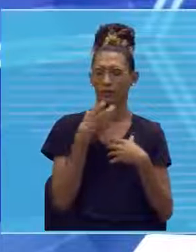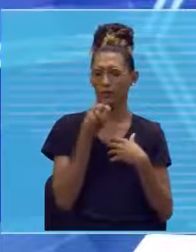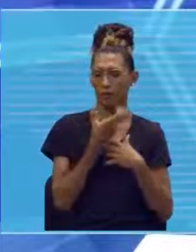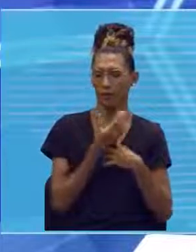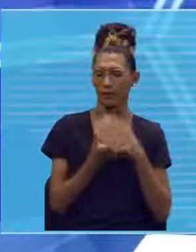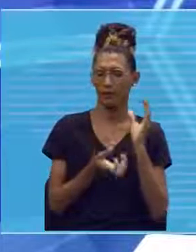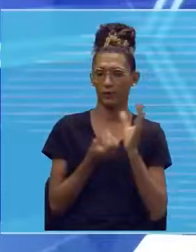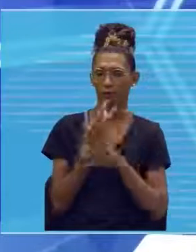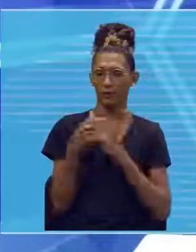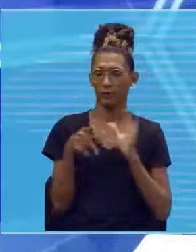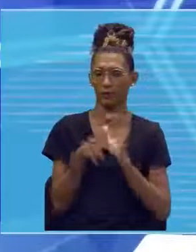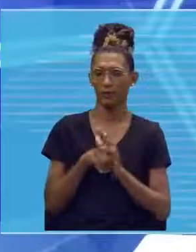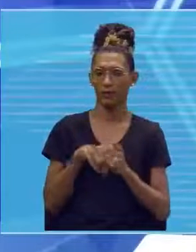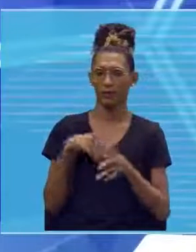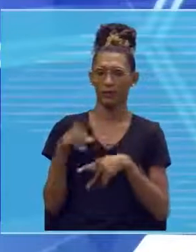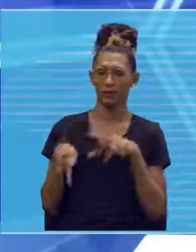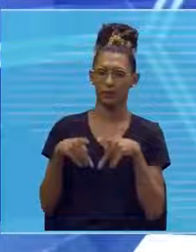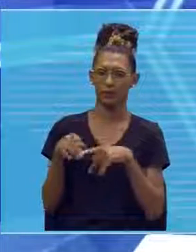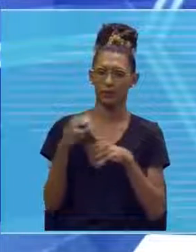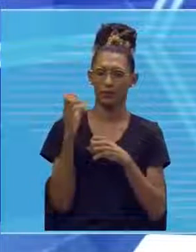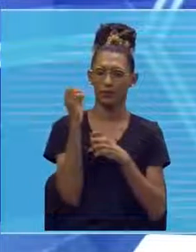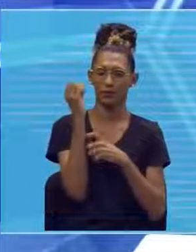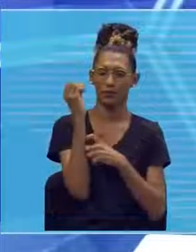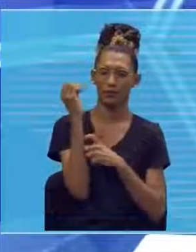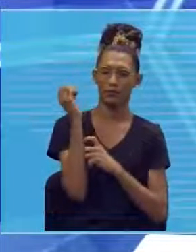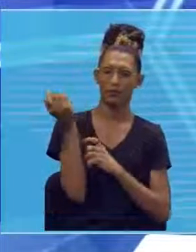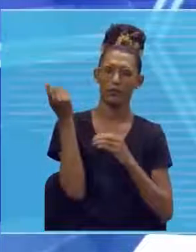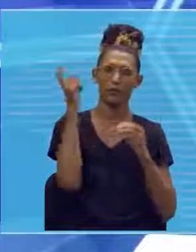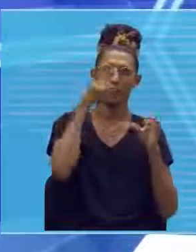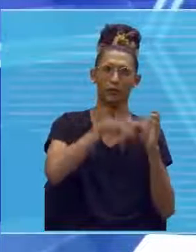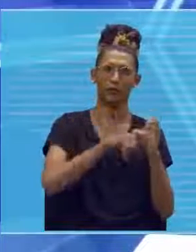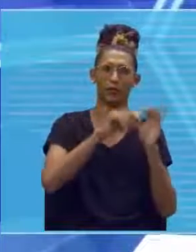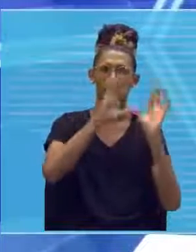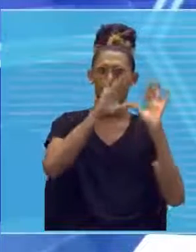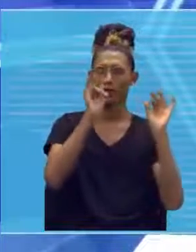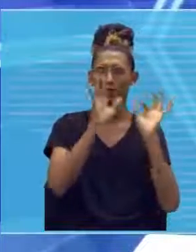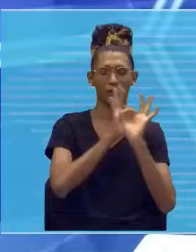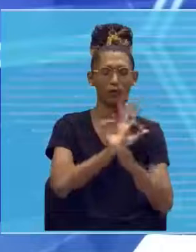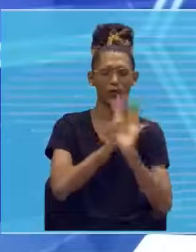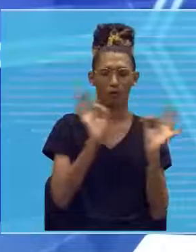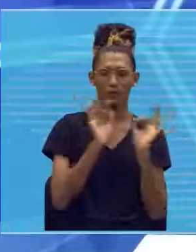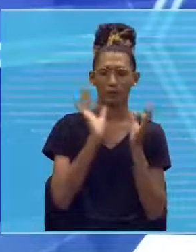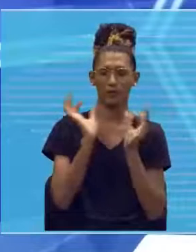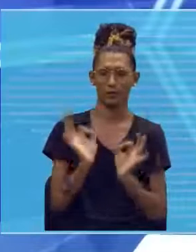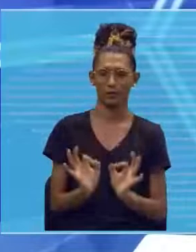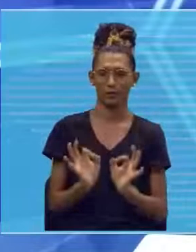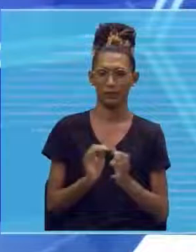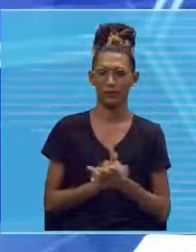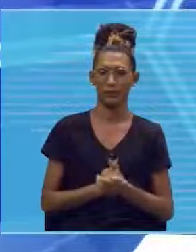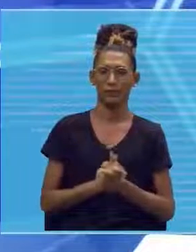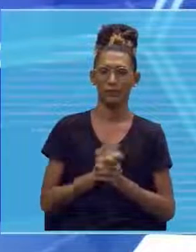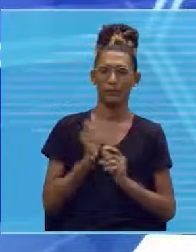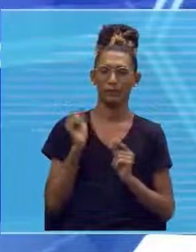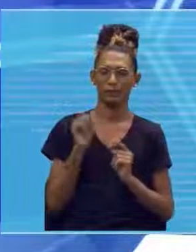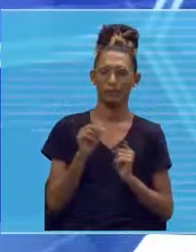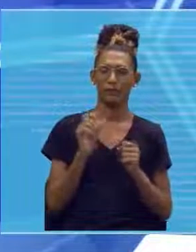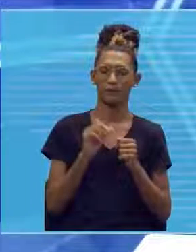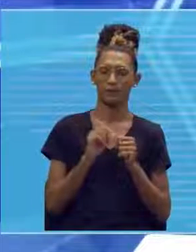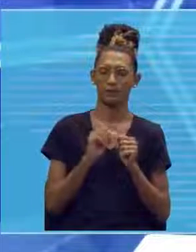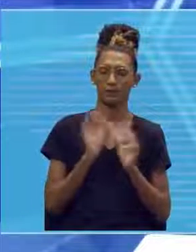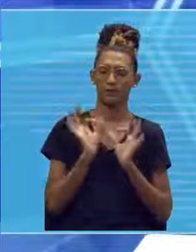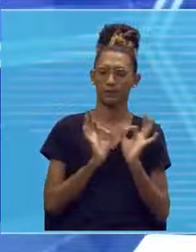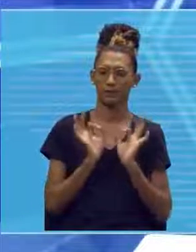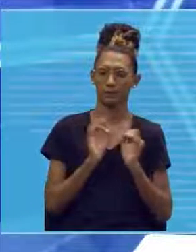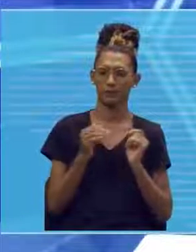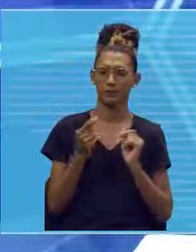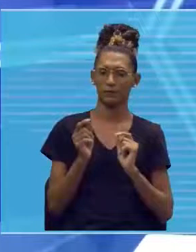humanidade Ela voltou para os céus e disse está muito bem Está tudo certo você fez com a cerimônia